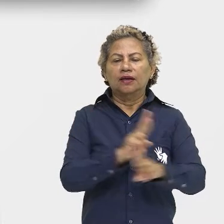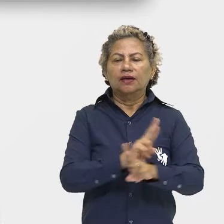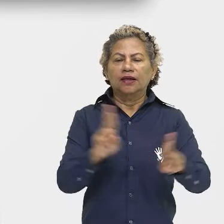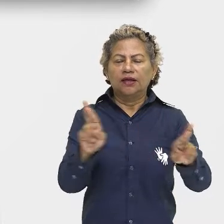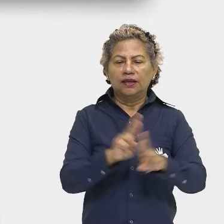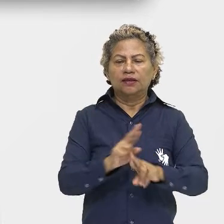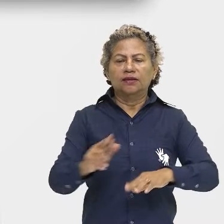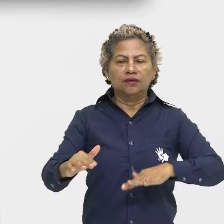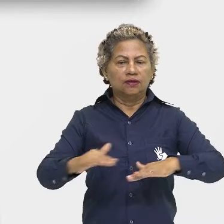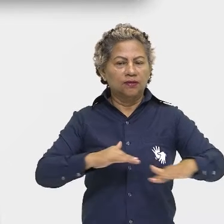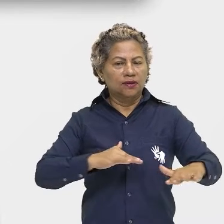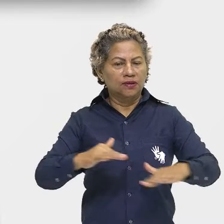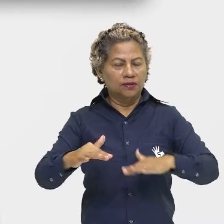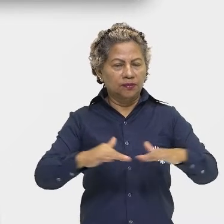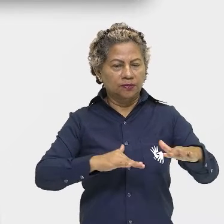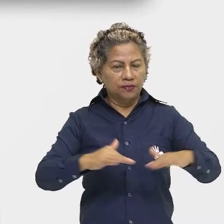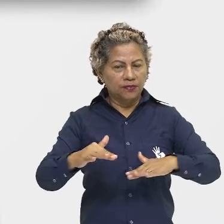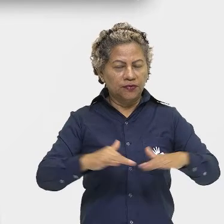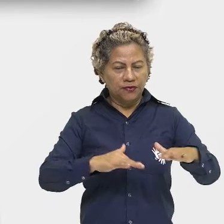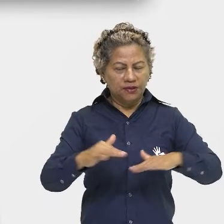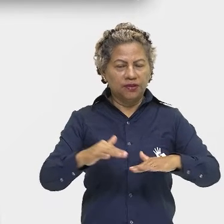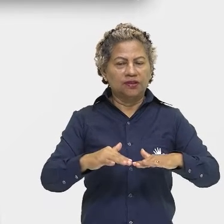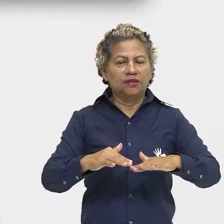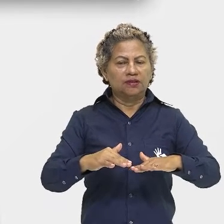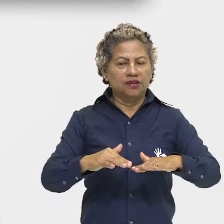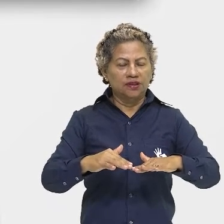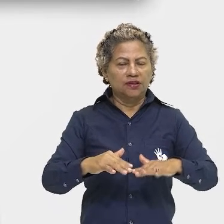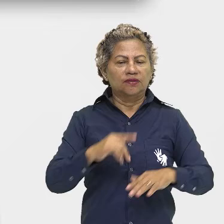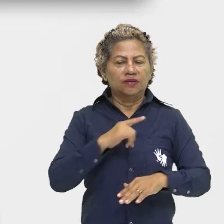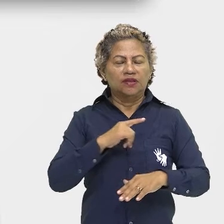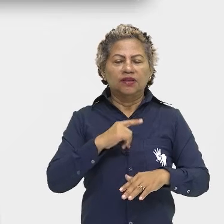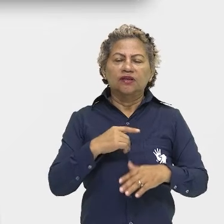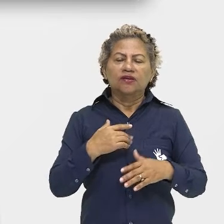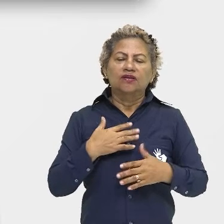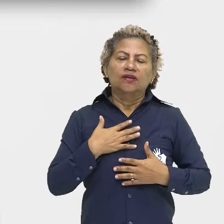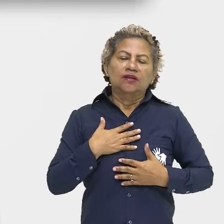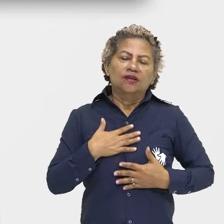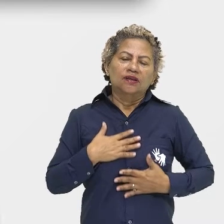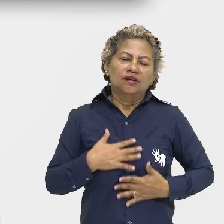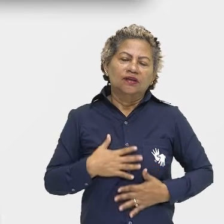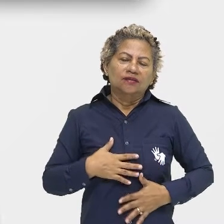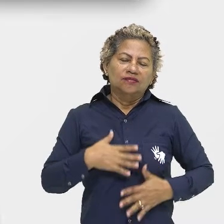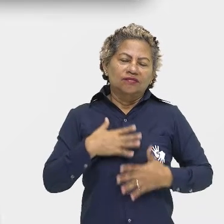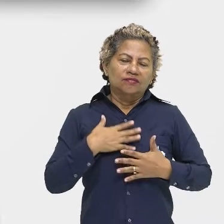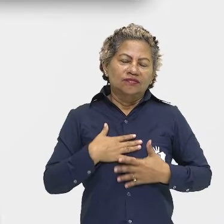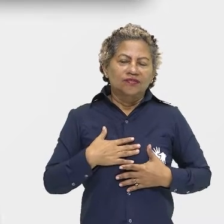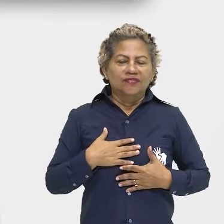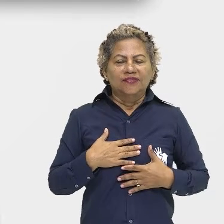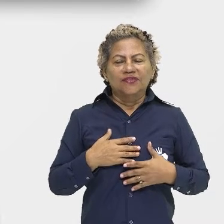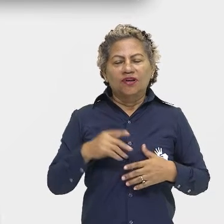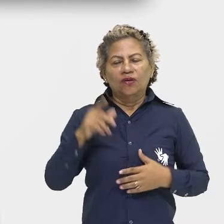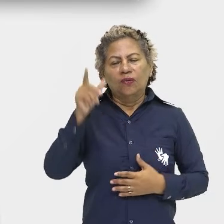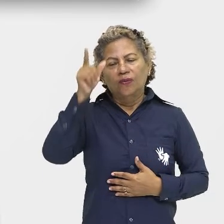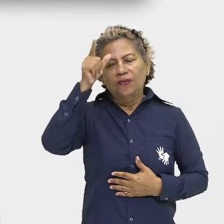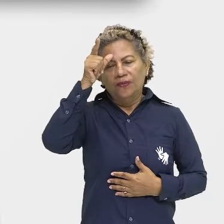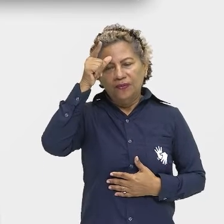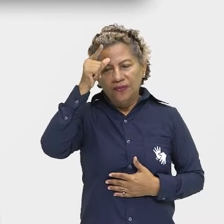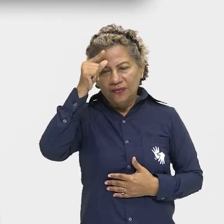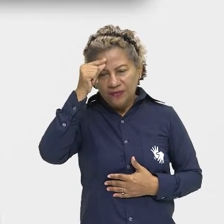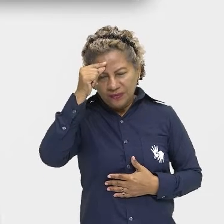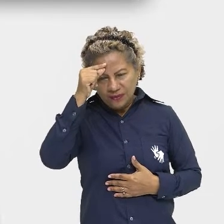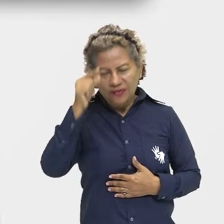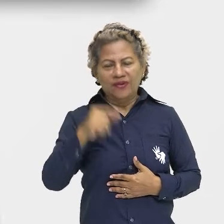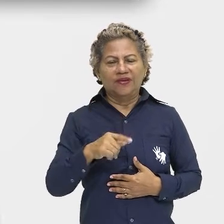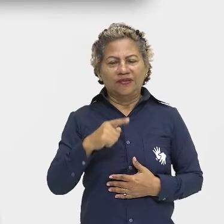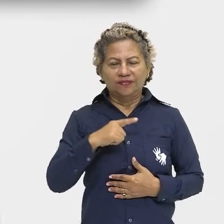nossos movimentos de contração e relaxamento que nos possibilita vencer a